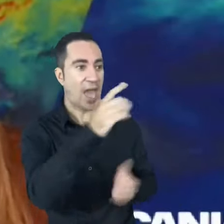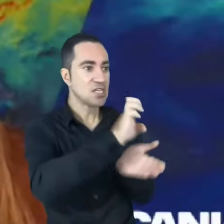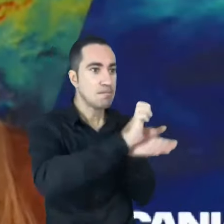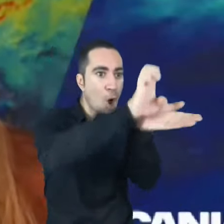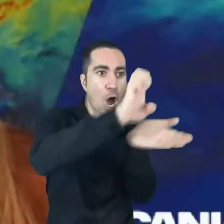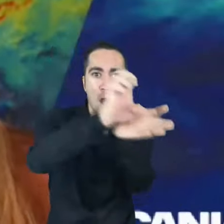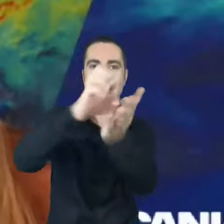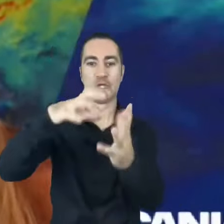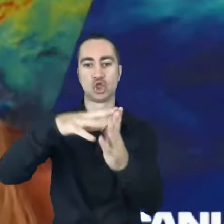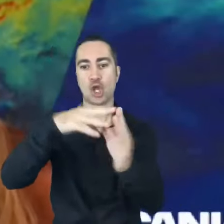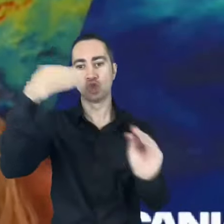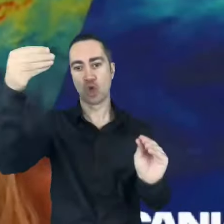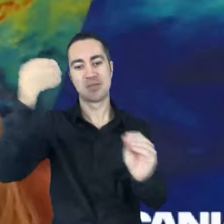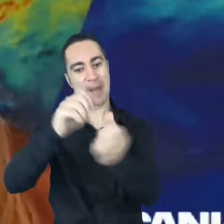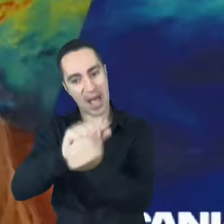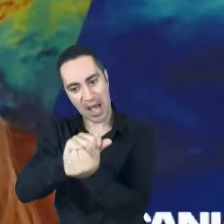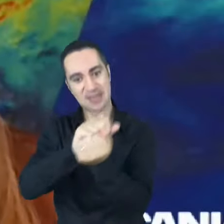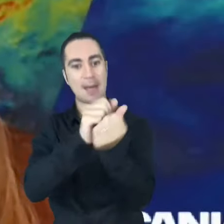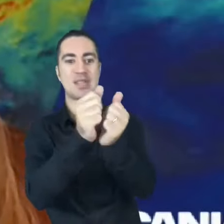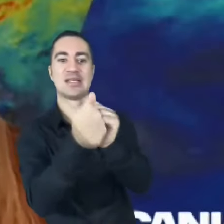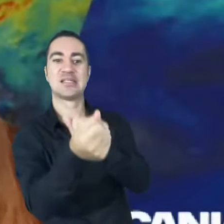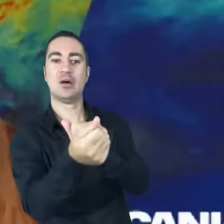adaptação climática e mitigação.